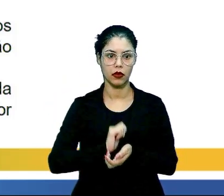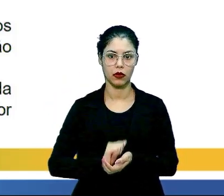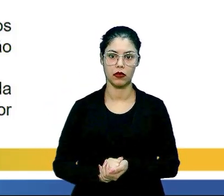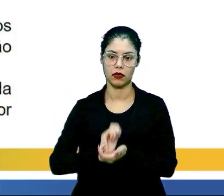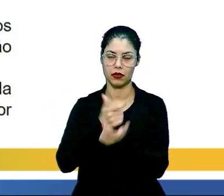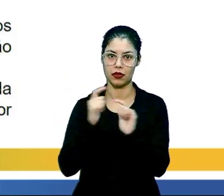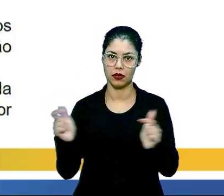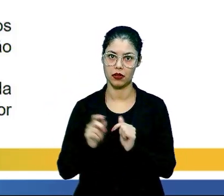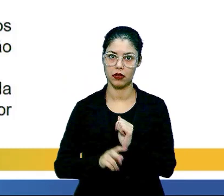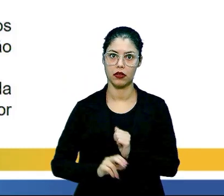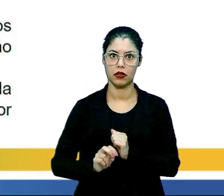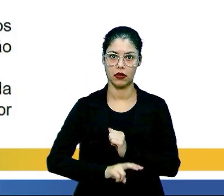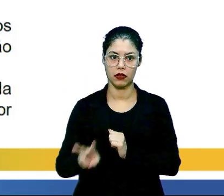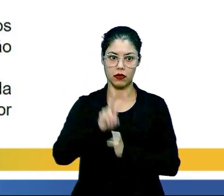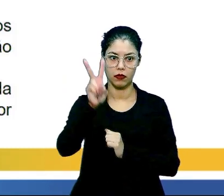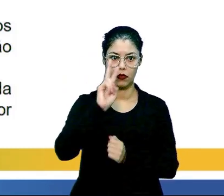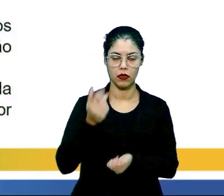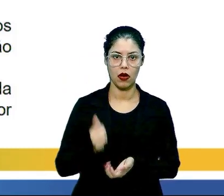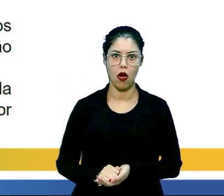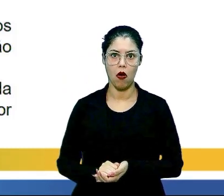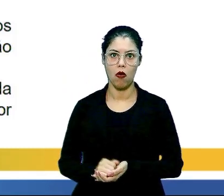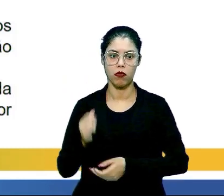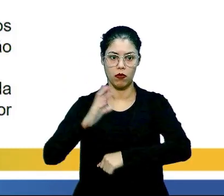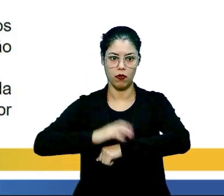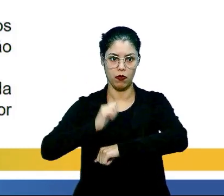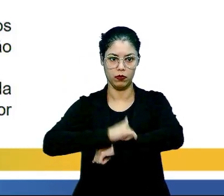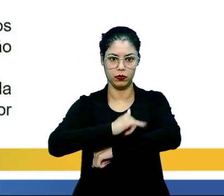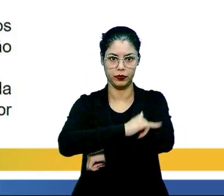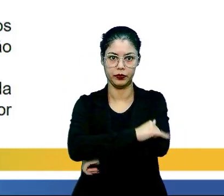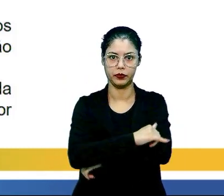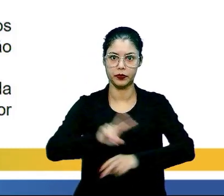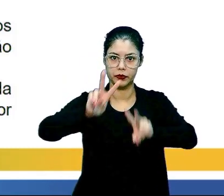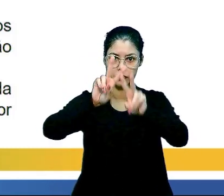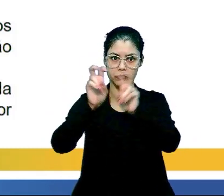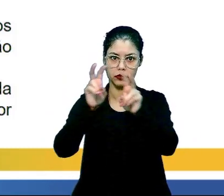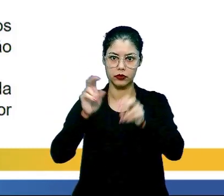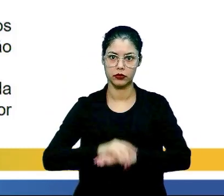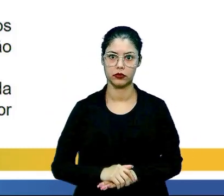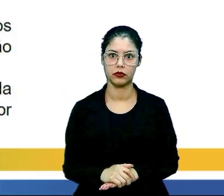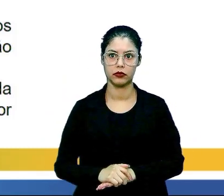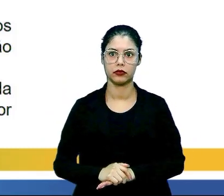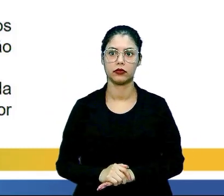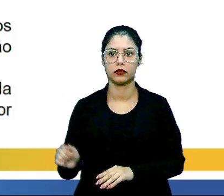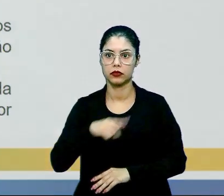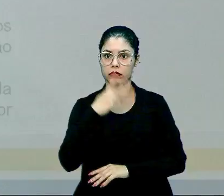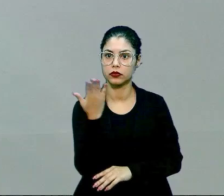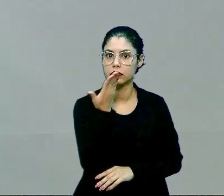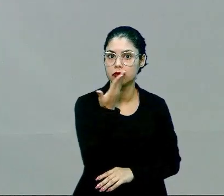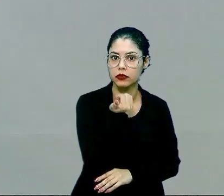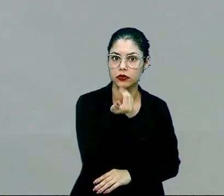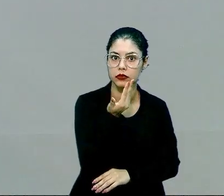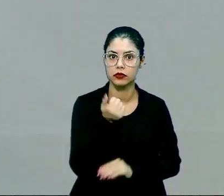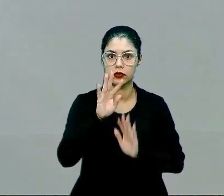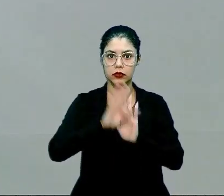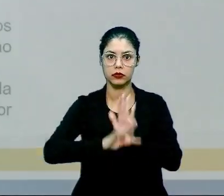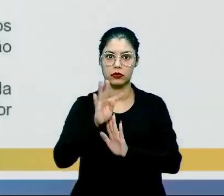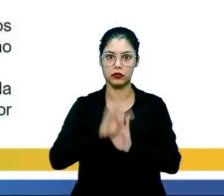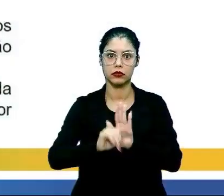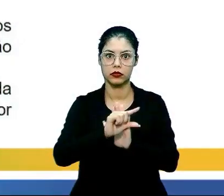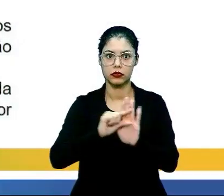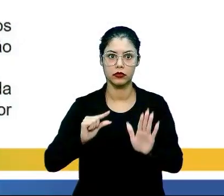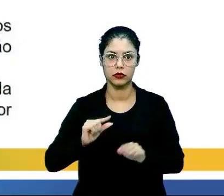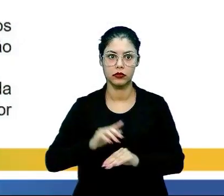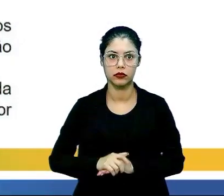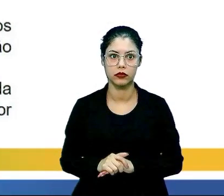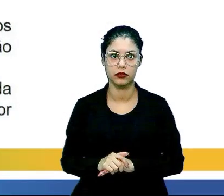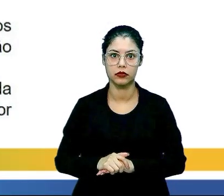valor calórico. No texto é mencionado sobre ingerir quantidade de comida. Tem mencionando, deixa eu